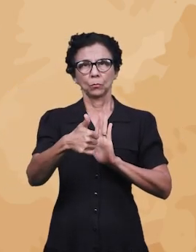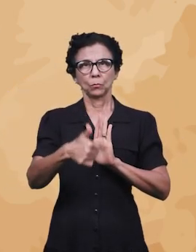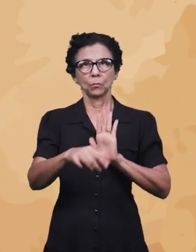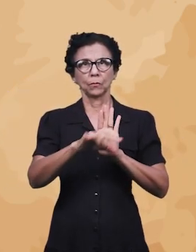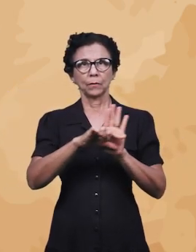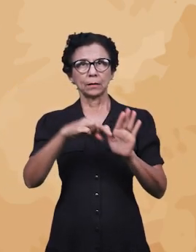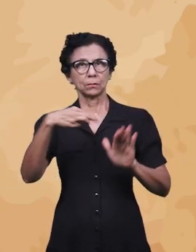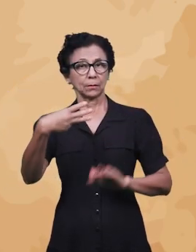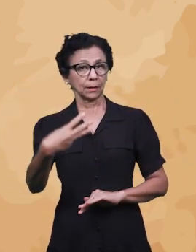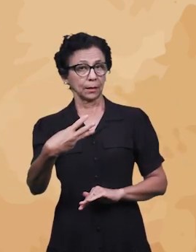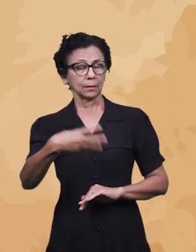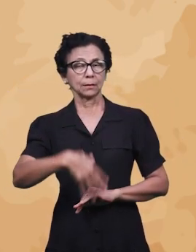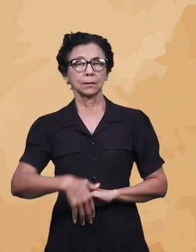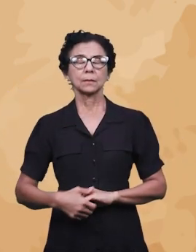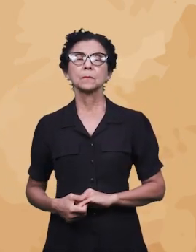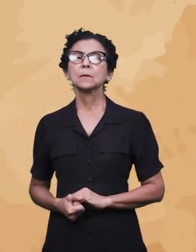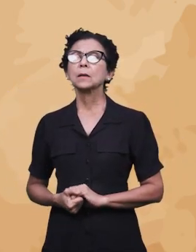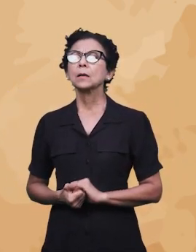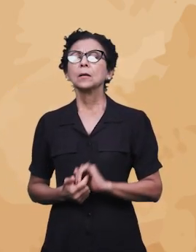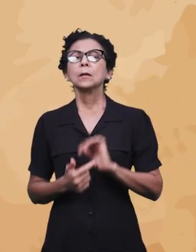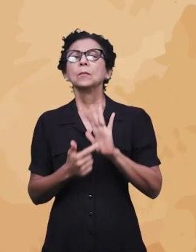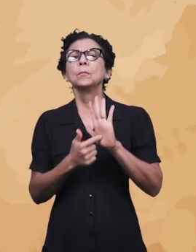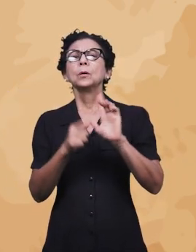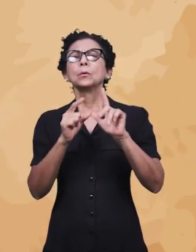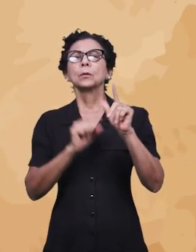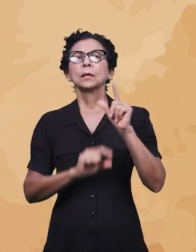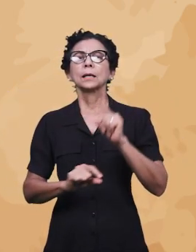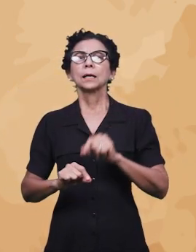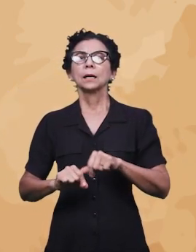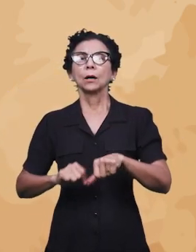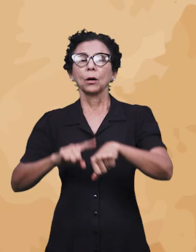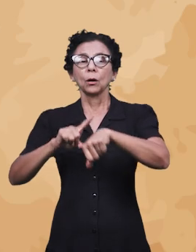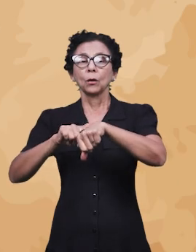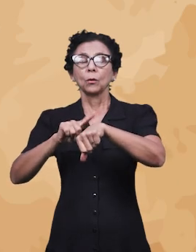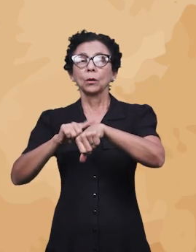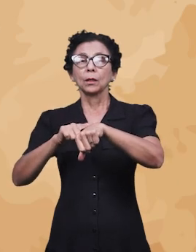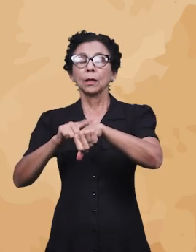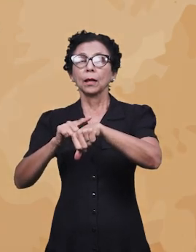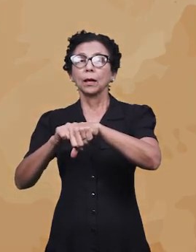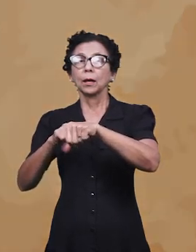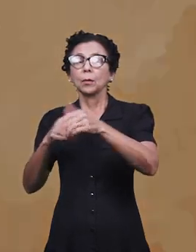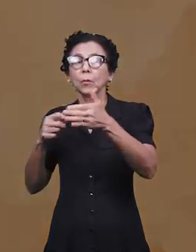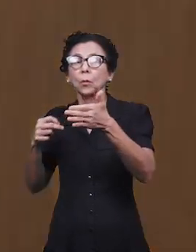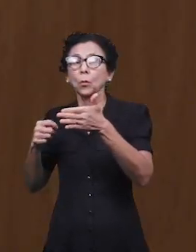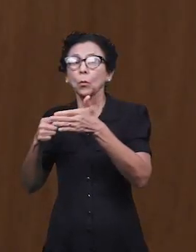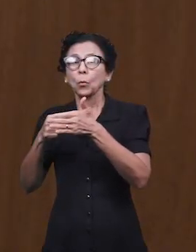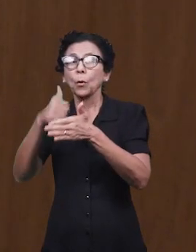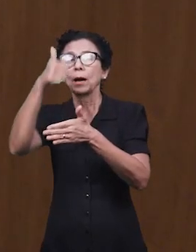O tempo está próximo. O tempo está próximo. Por outro lado, no verso,